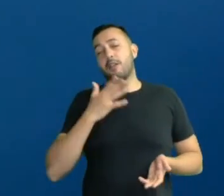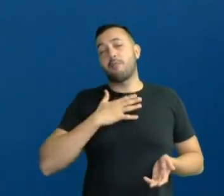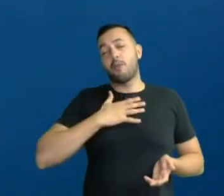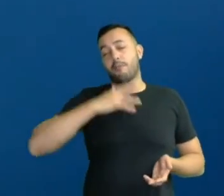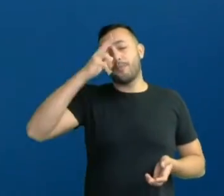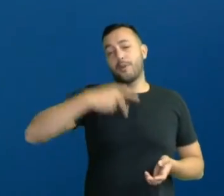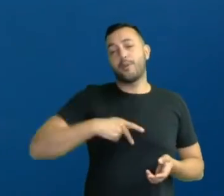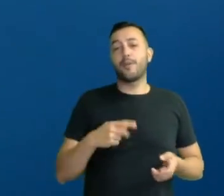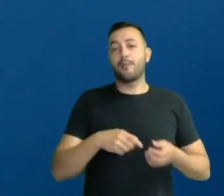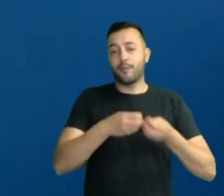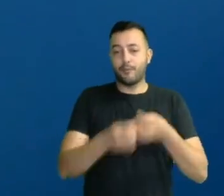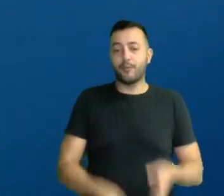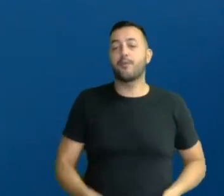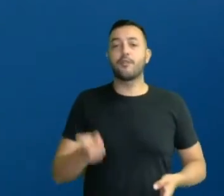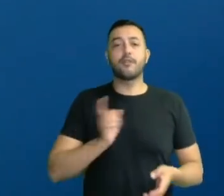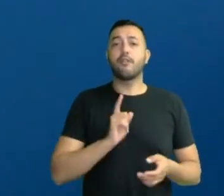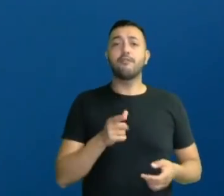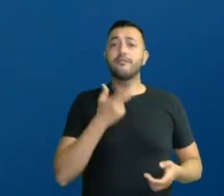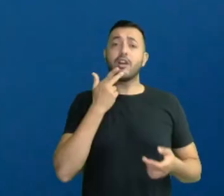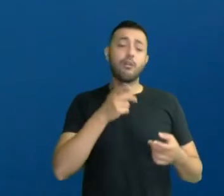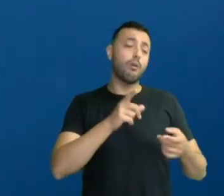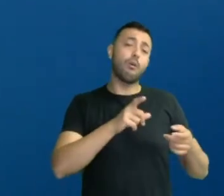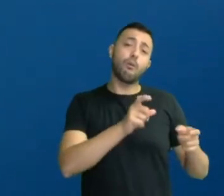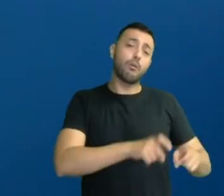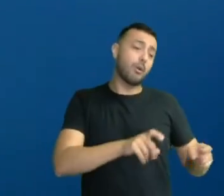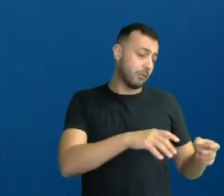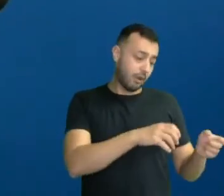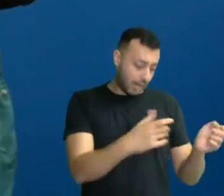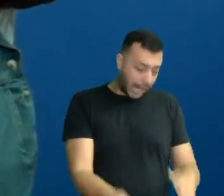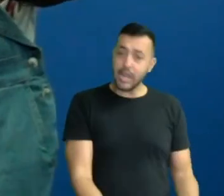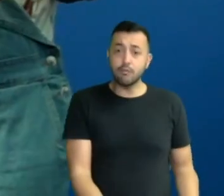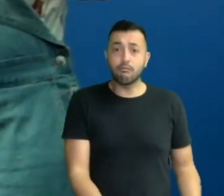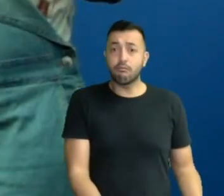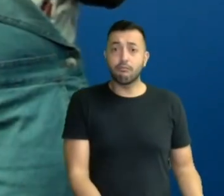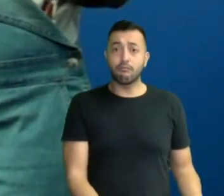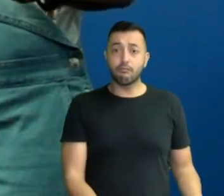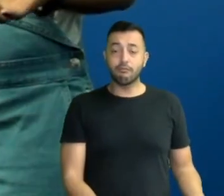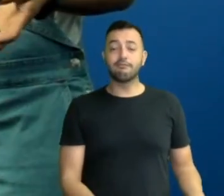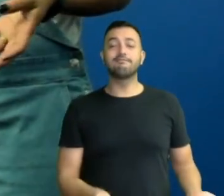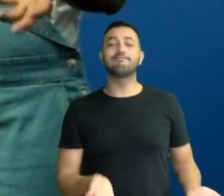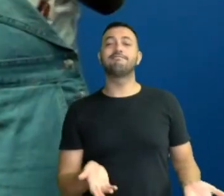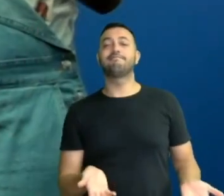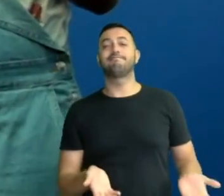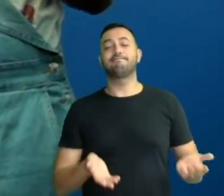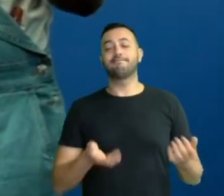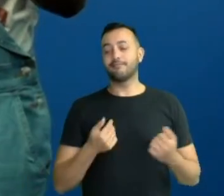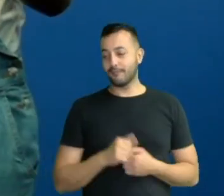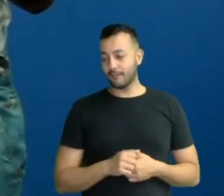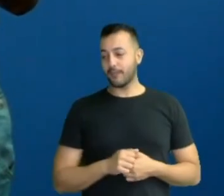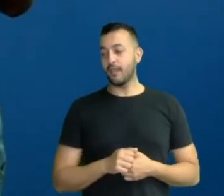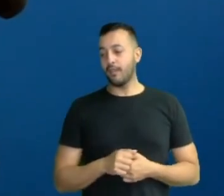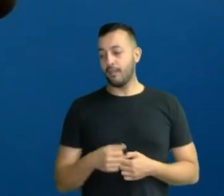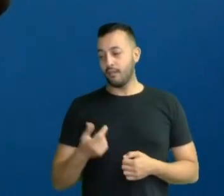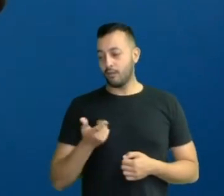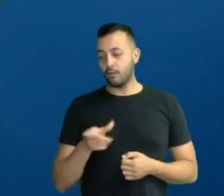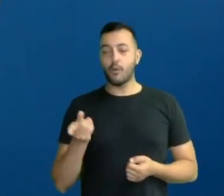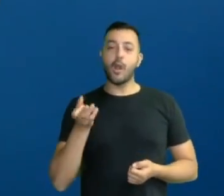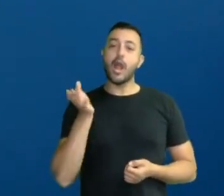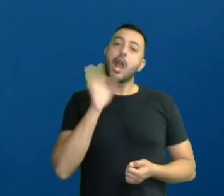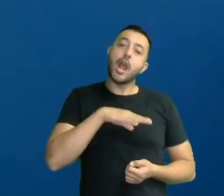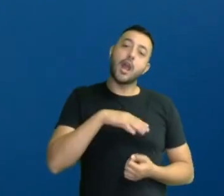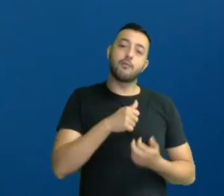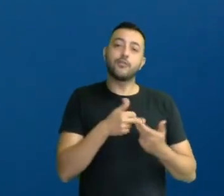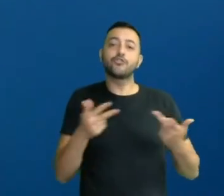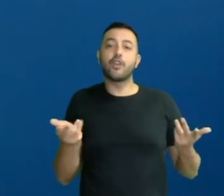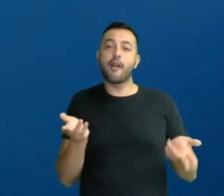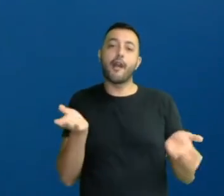computador, aí a gente diz, se nos cayó, caiu o computador. Quando se acaba algo,